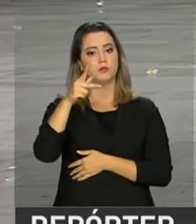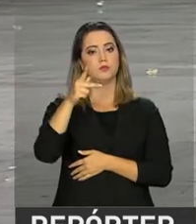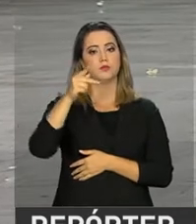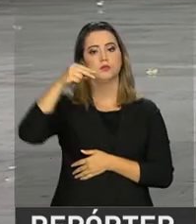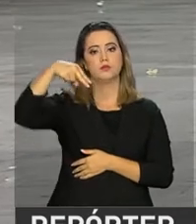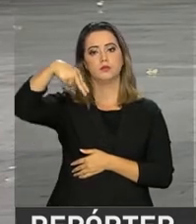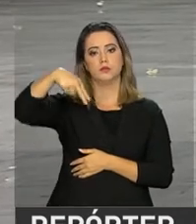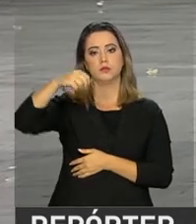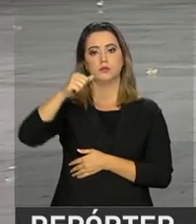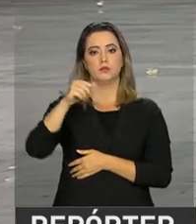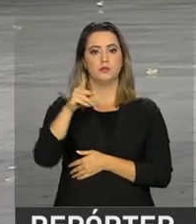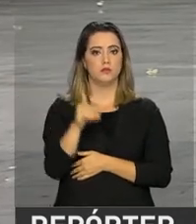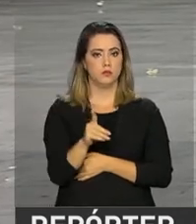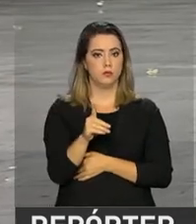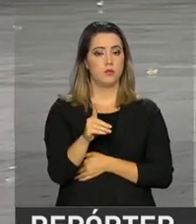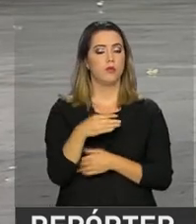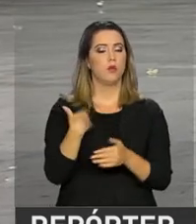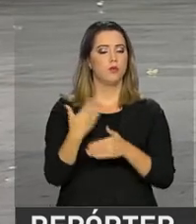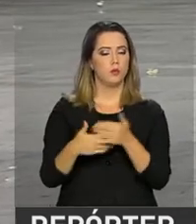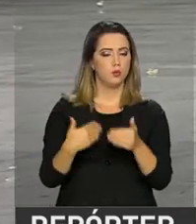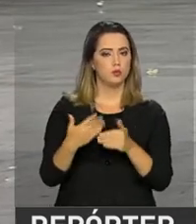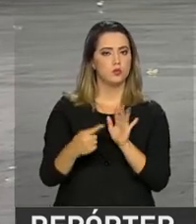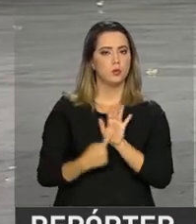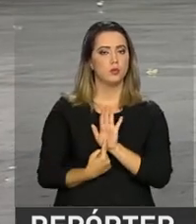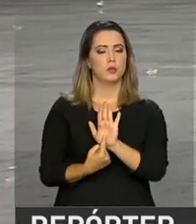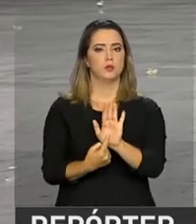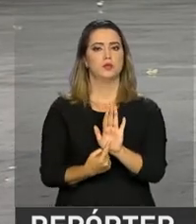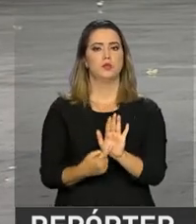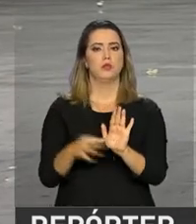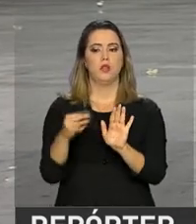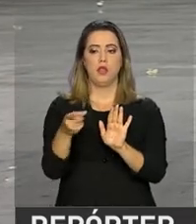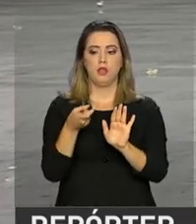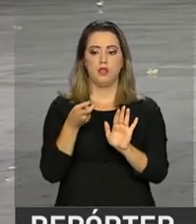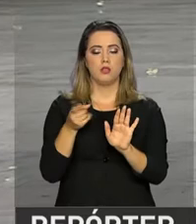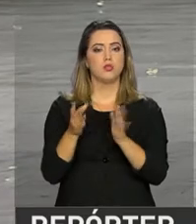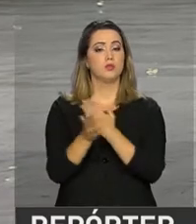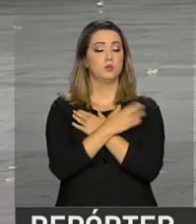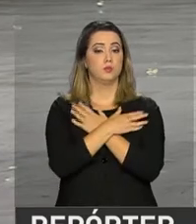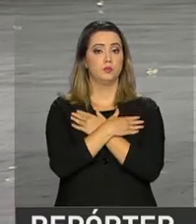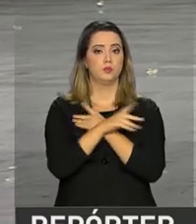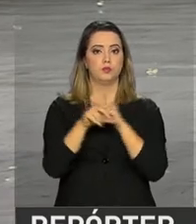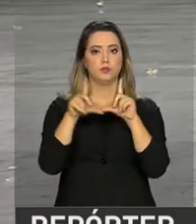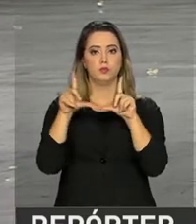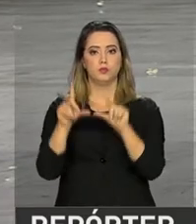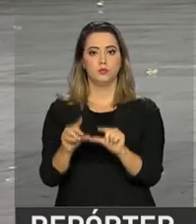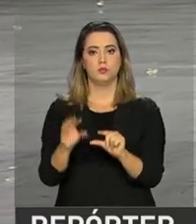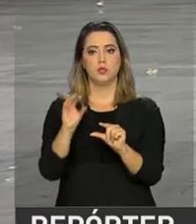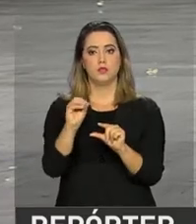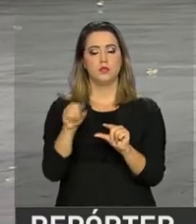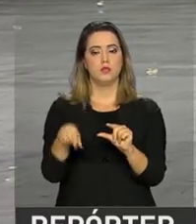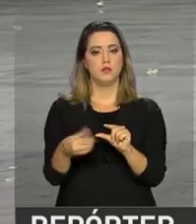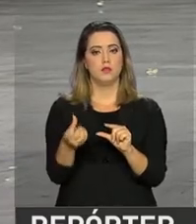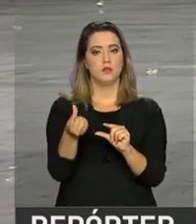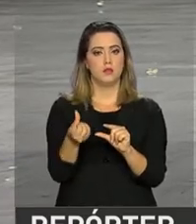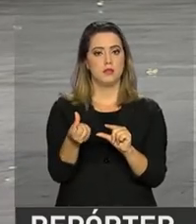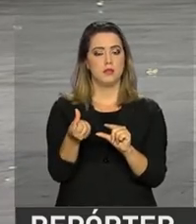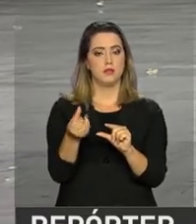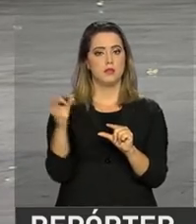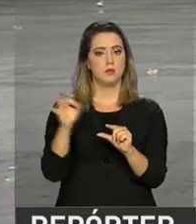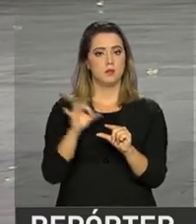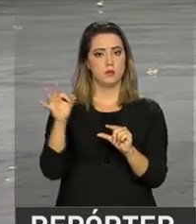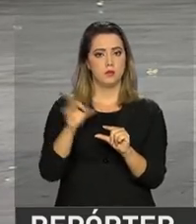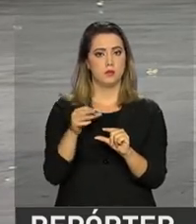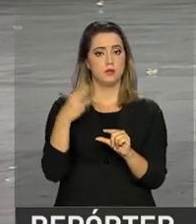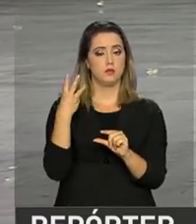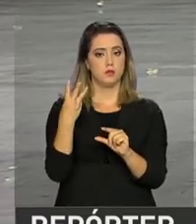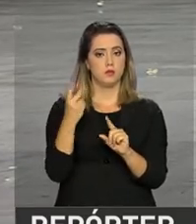domicílios a pnad contínua revela que a taxa de desocupação caiu 0,6 por cento no país no